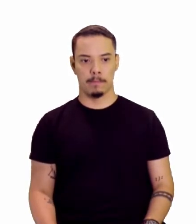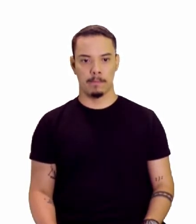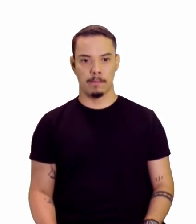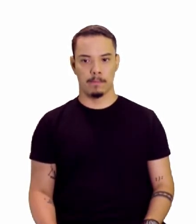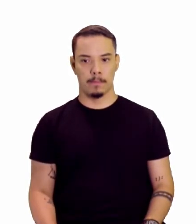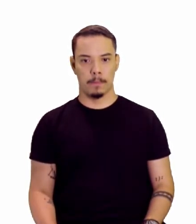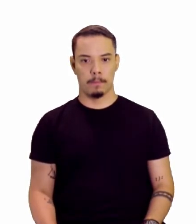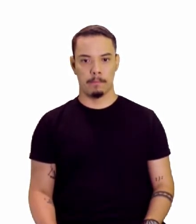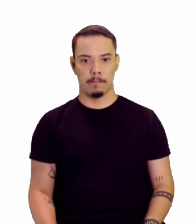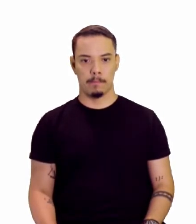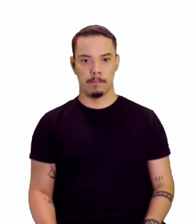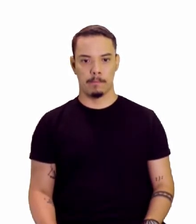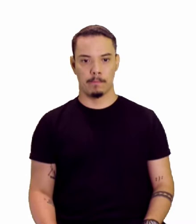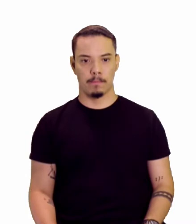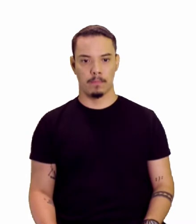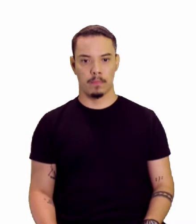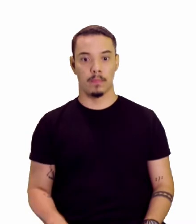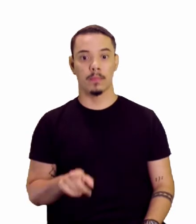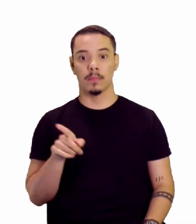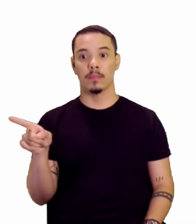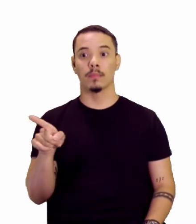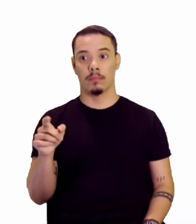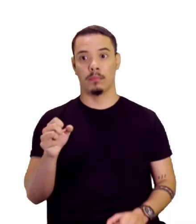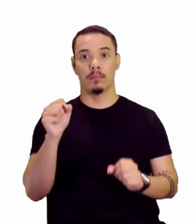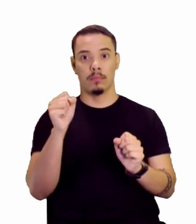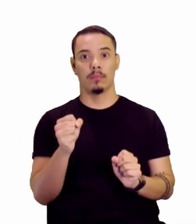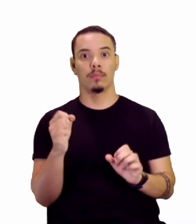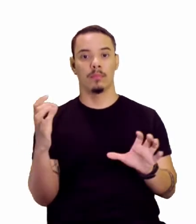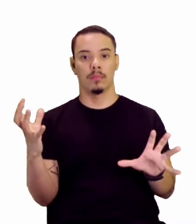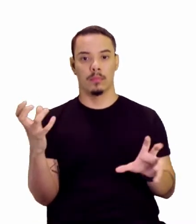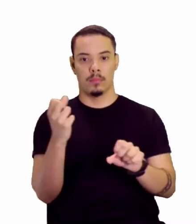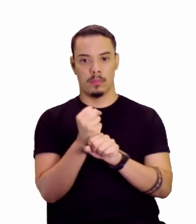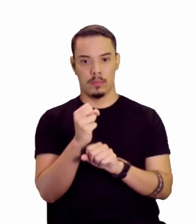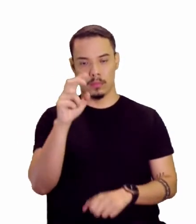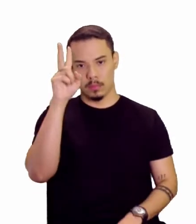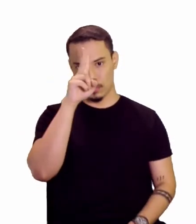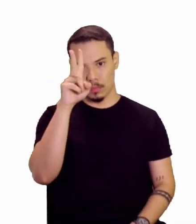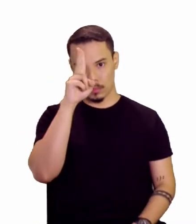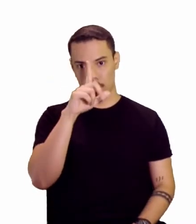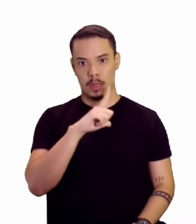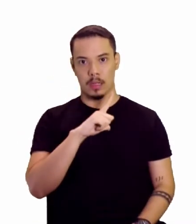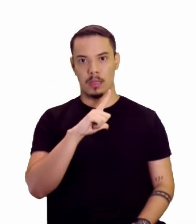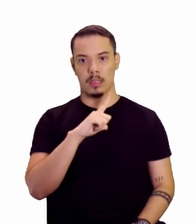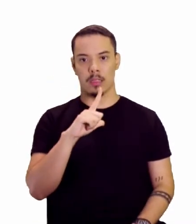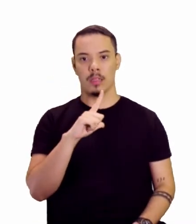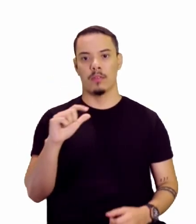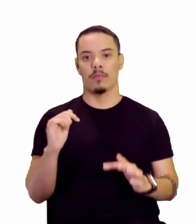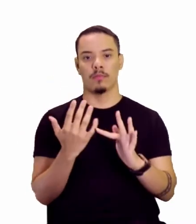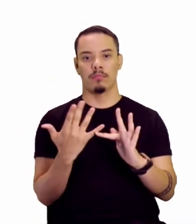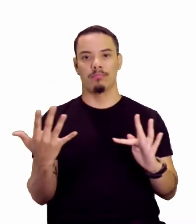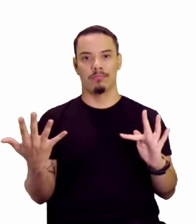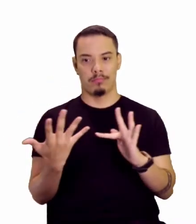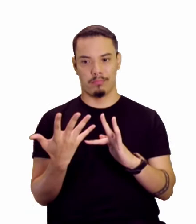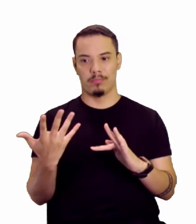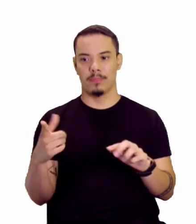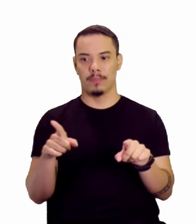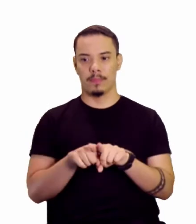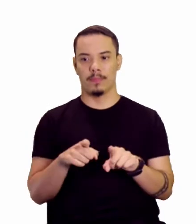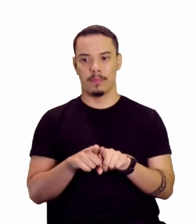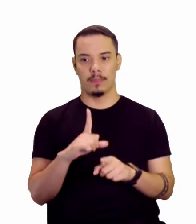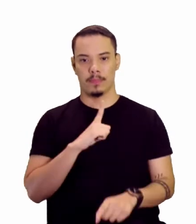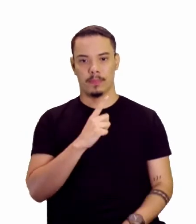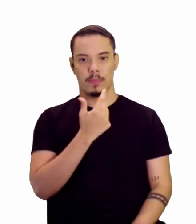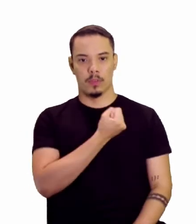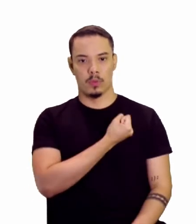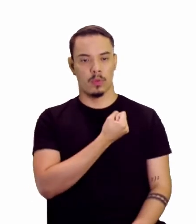não aumenta, né? Isso aqui nós podemos calcular, lembrando pelas funções horárias e lembrando que o nosso valor de G é